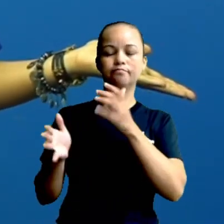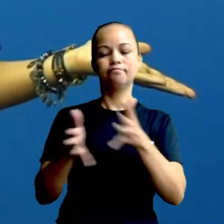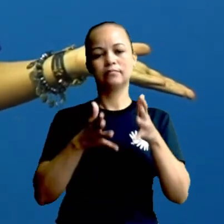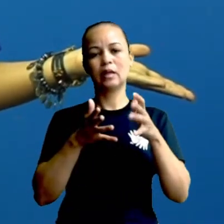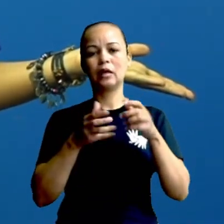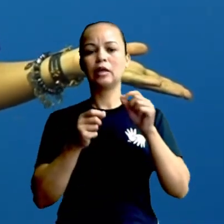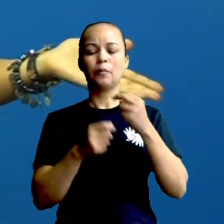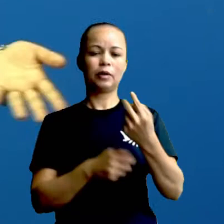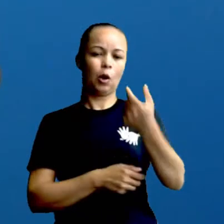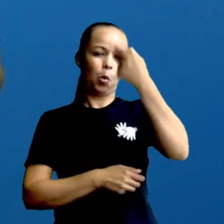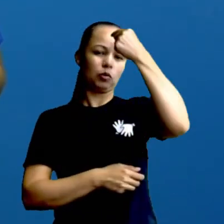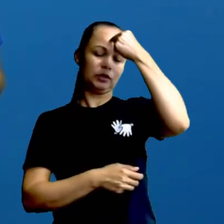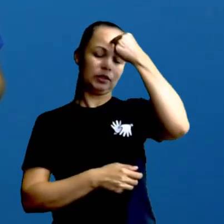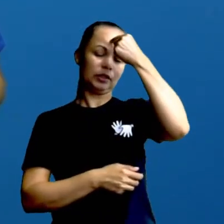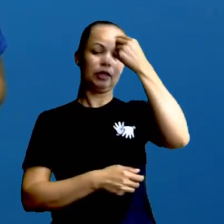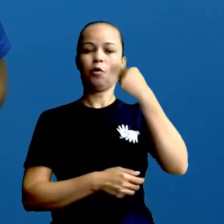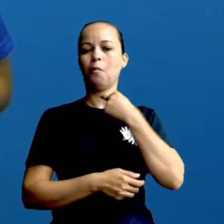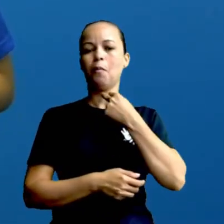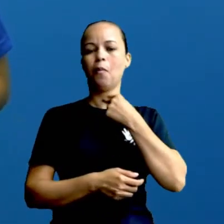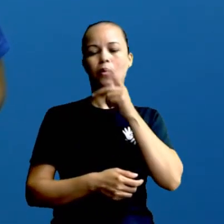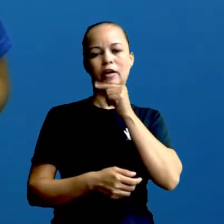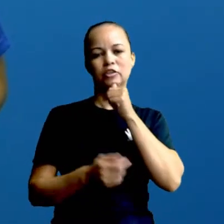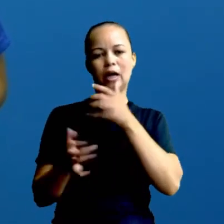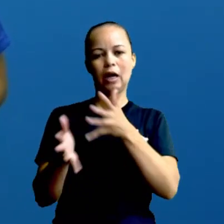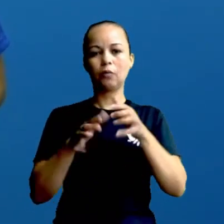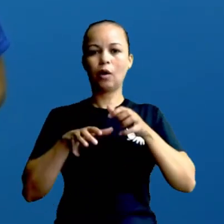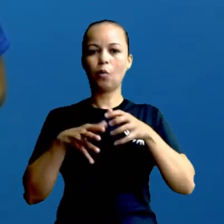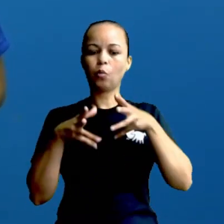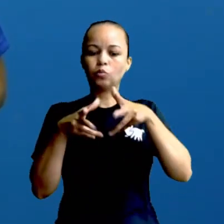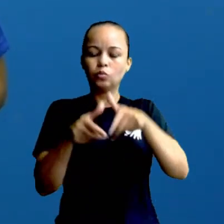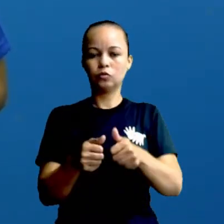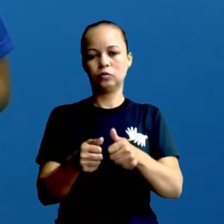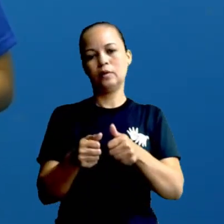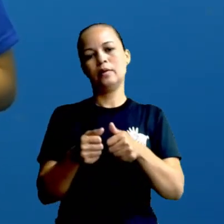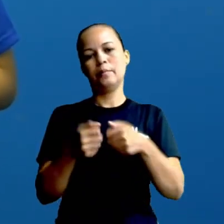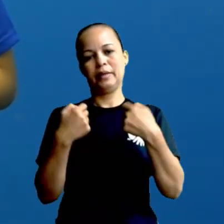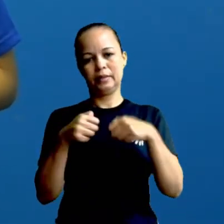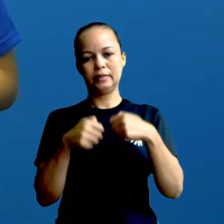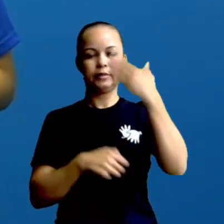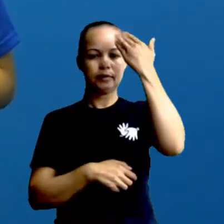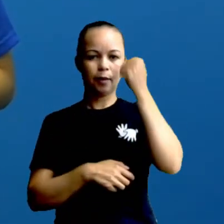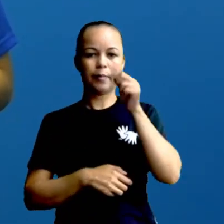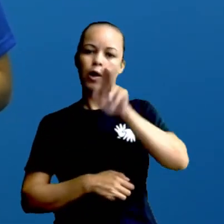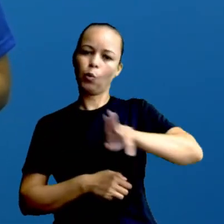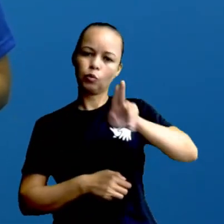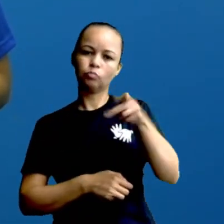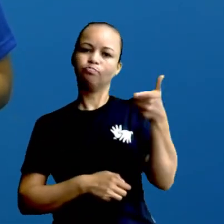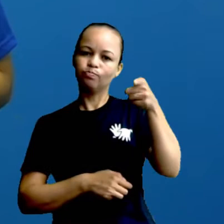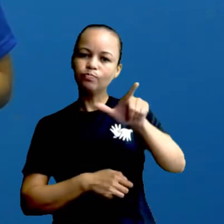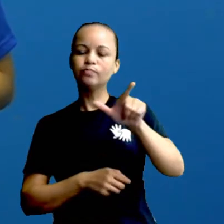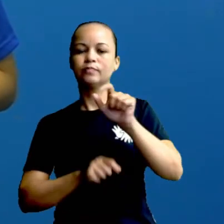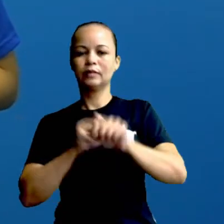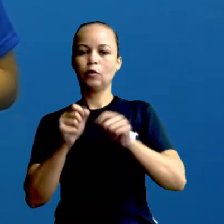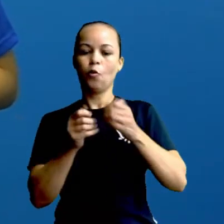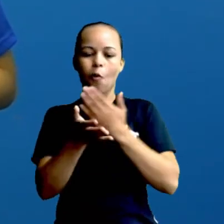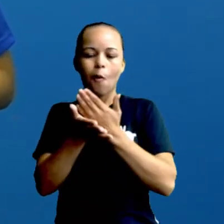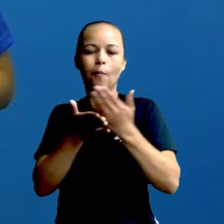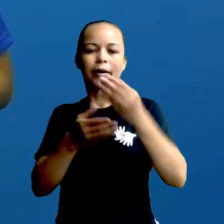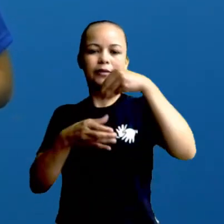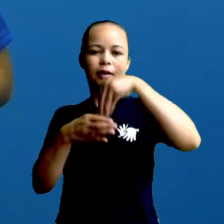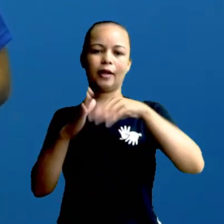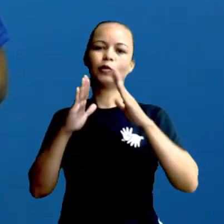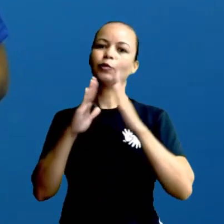não pode gastar água com tudo, né? Sabendo sempre reutilizar. E isso começa da nossa casa, tá,